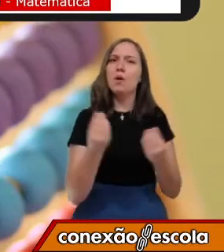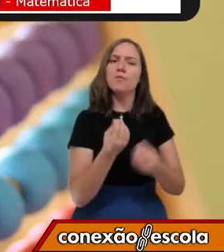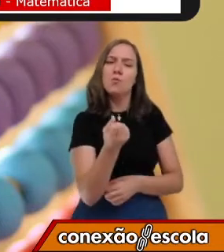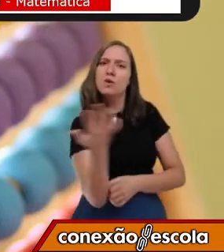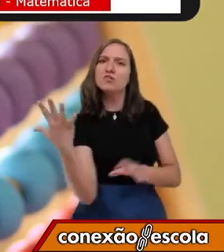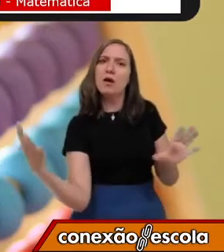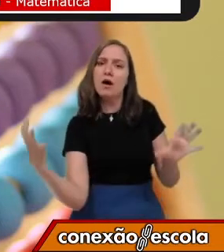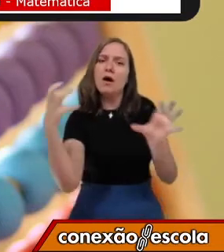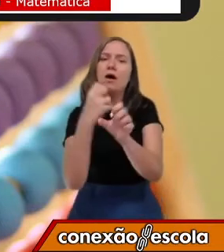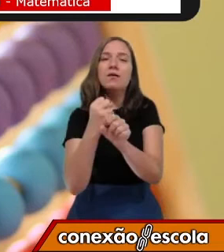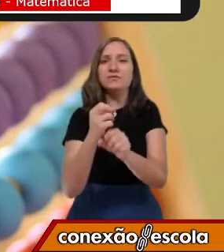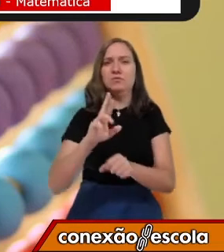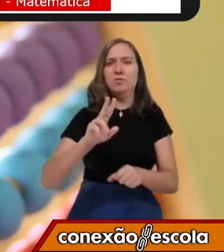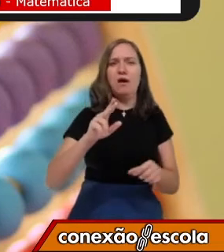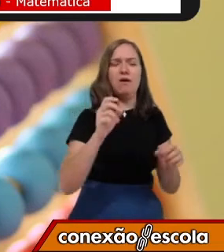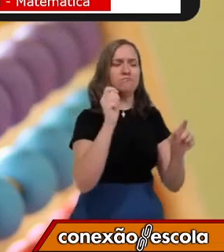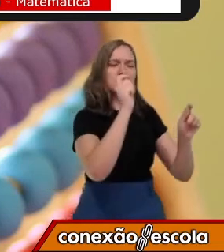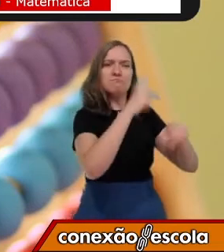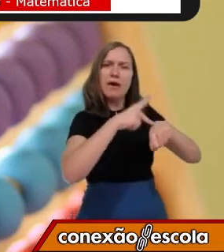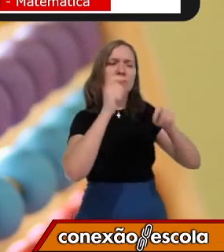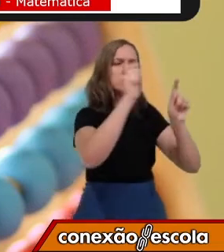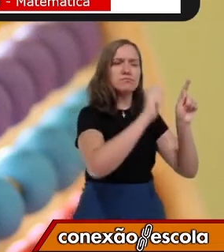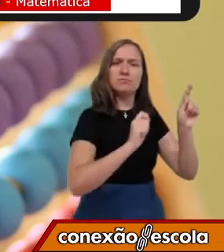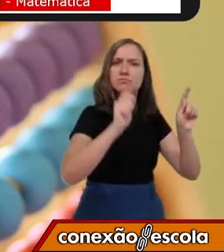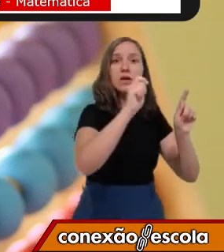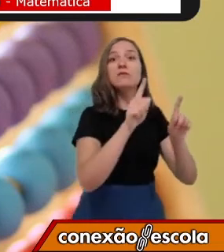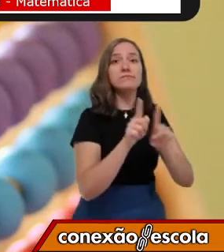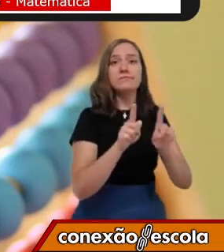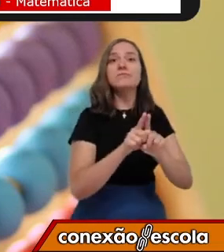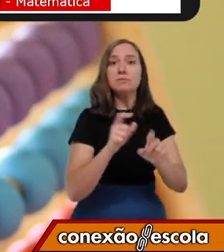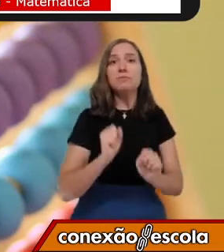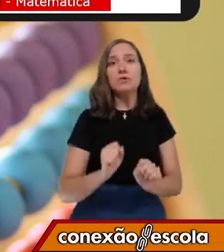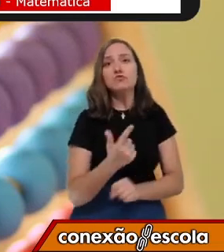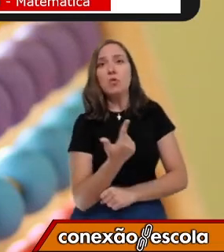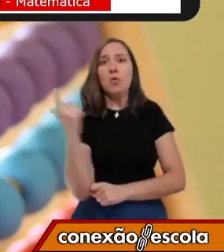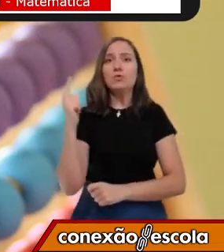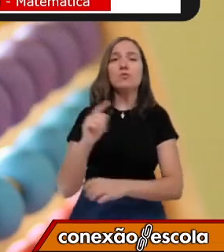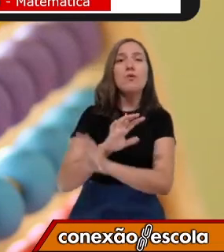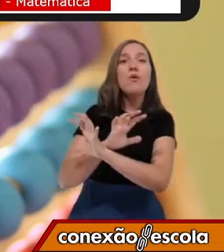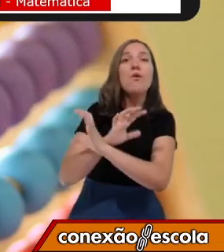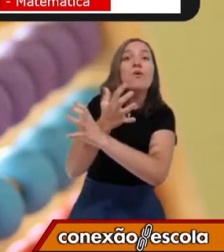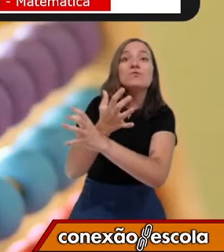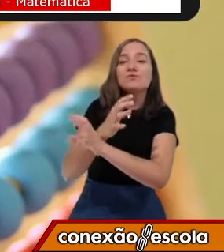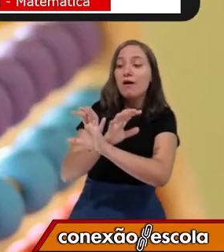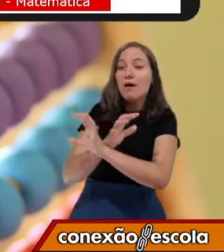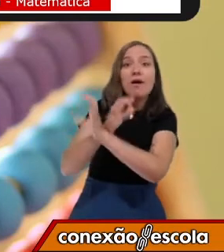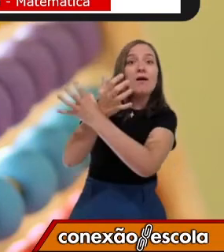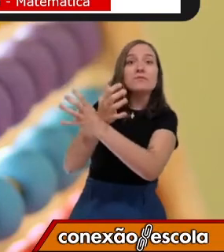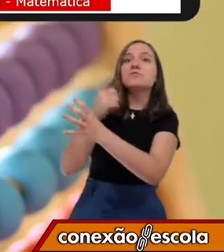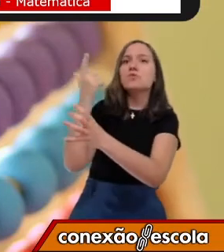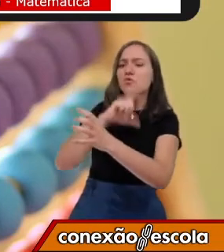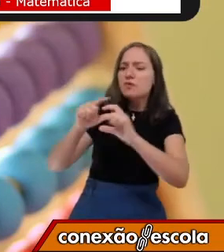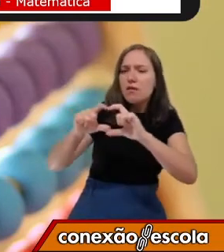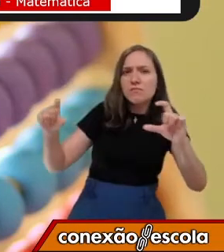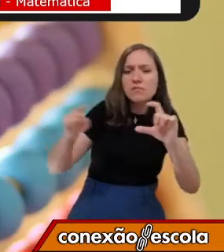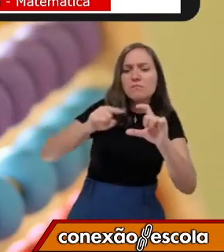fazer riscos não nas cavernas, fazer riscos em ossos, né? Que os ossos tinham uma durabilidade e você podia